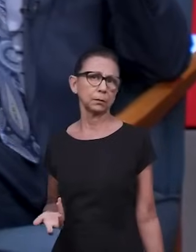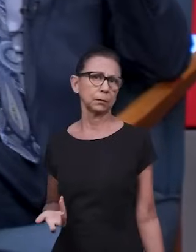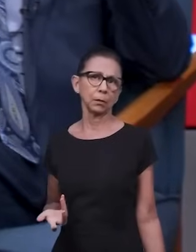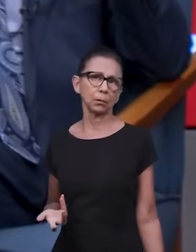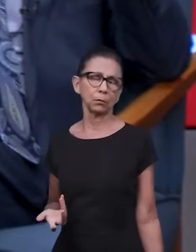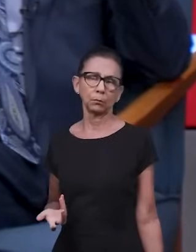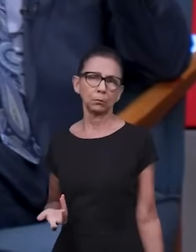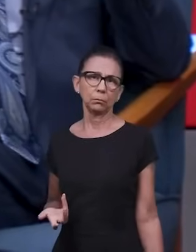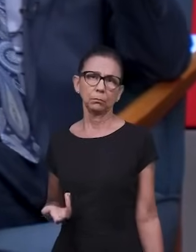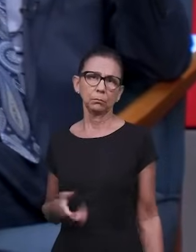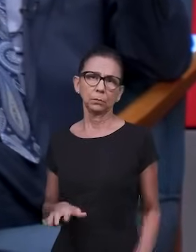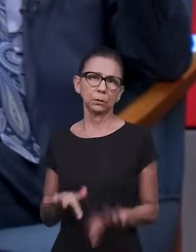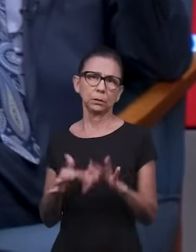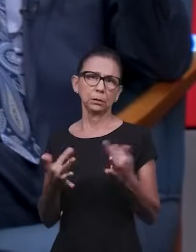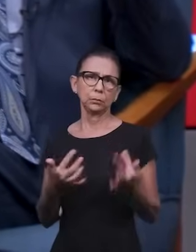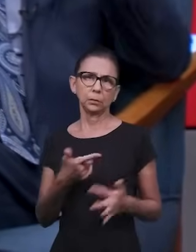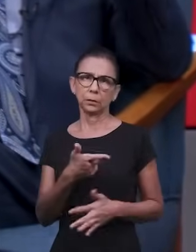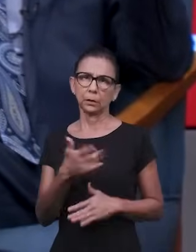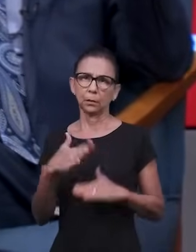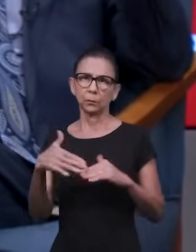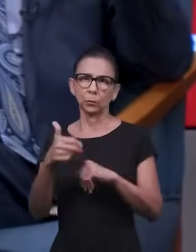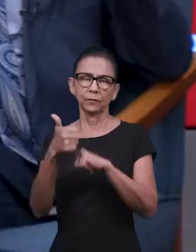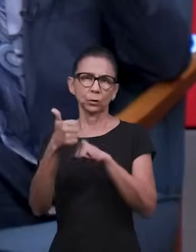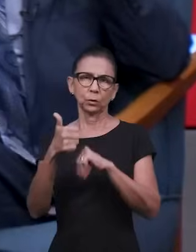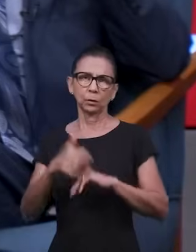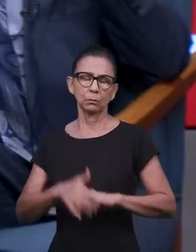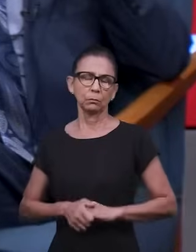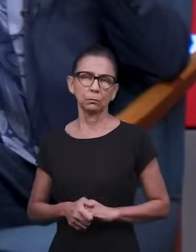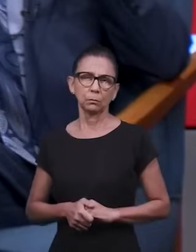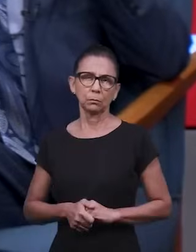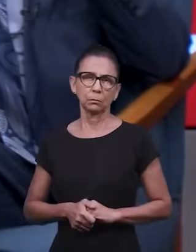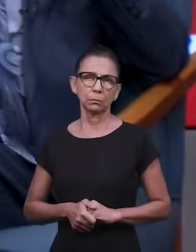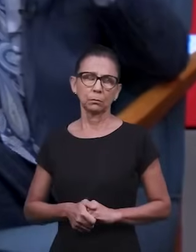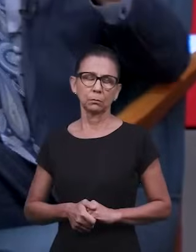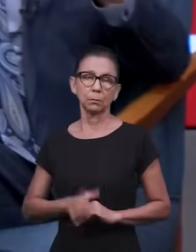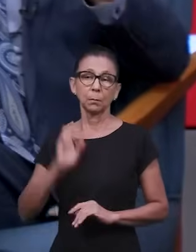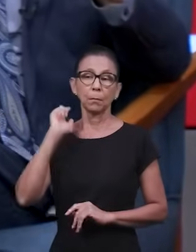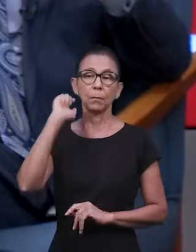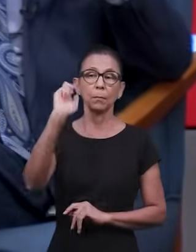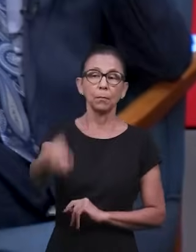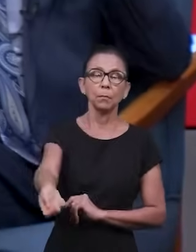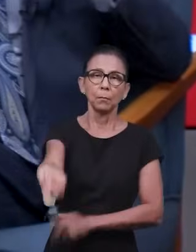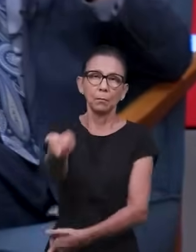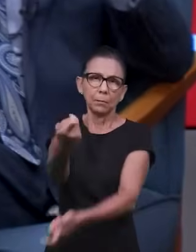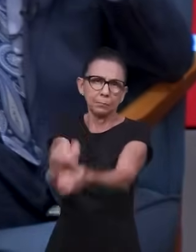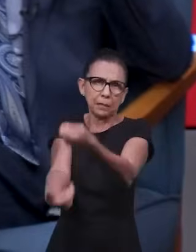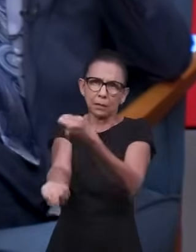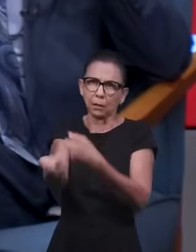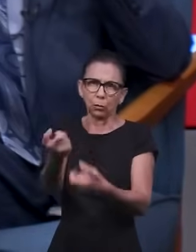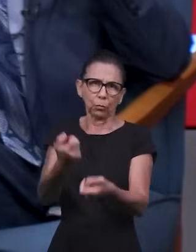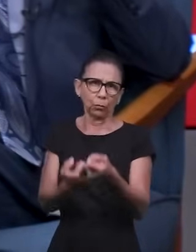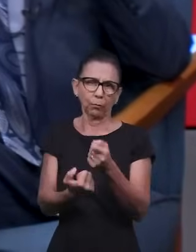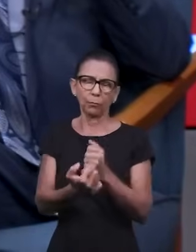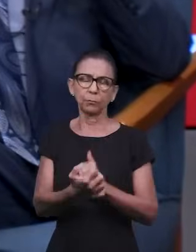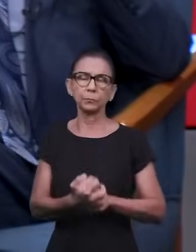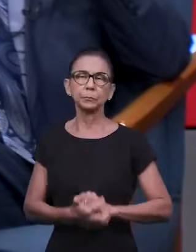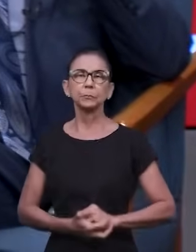espadachim não ele era pescador sabia lidar com rede e ele pega a espada